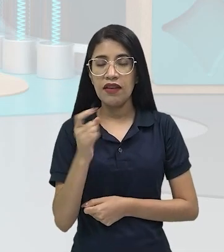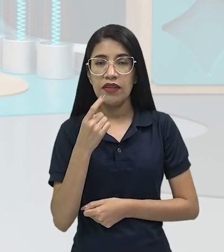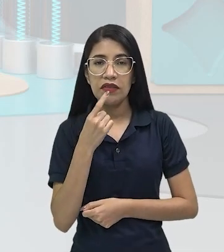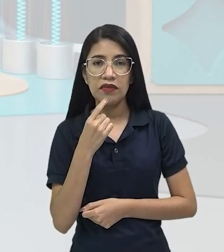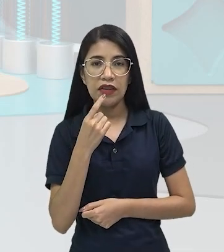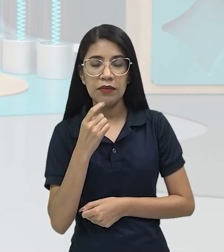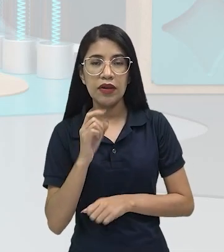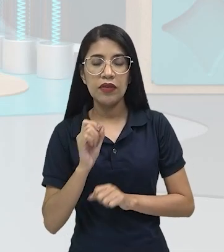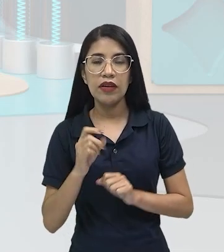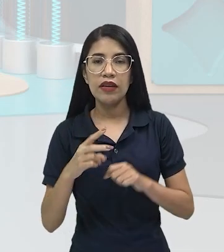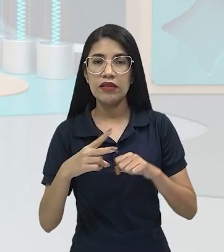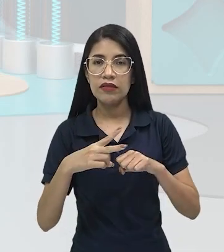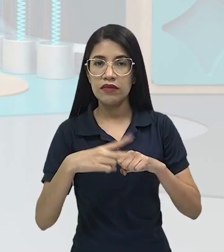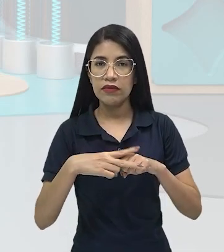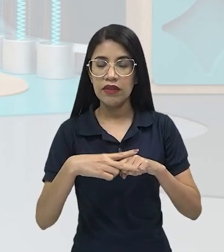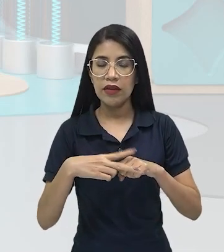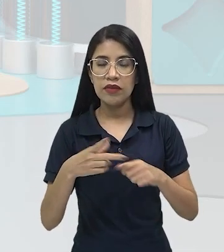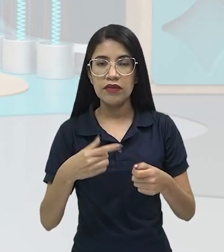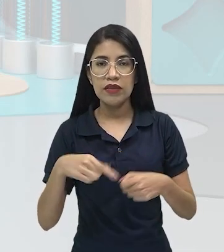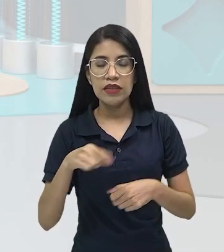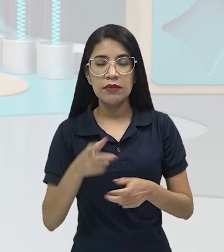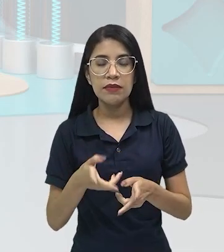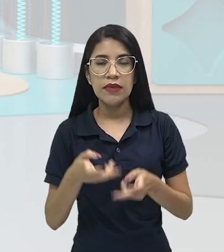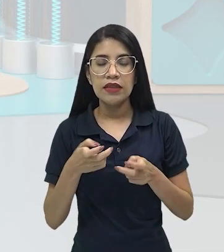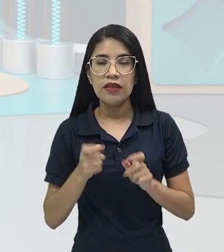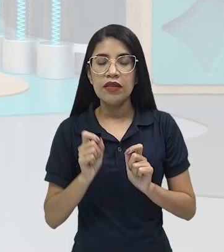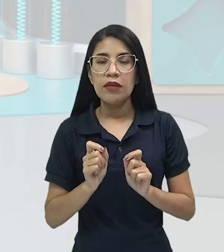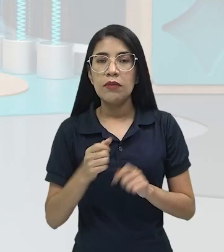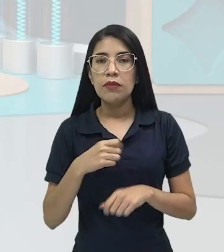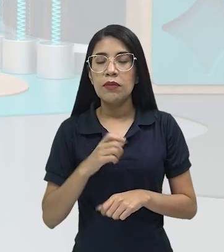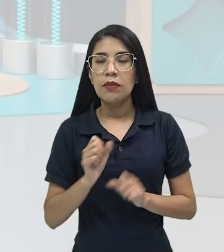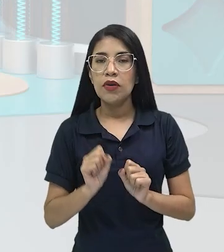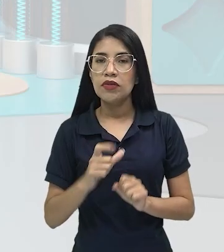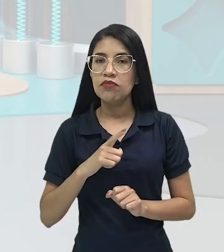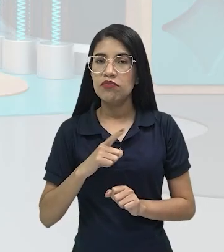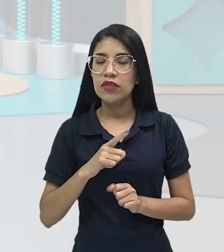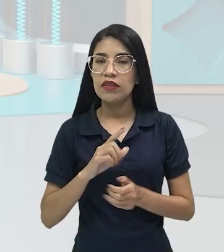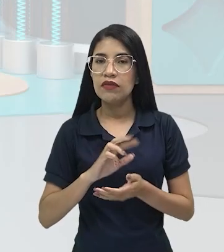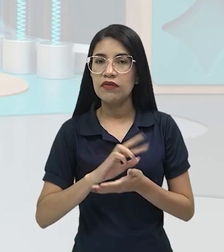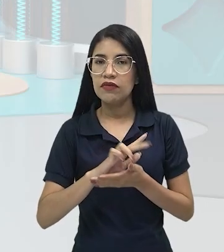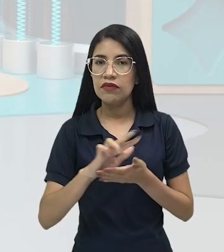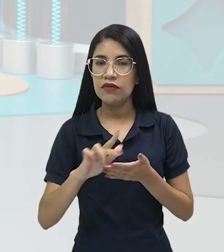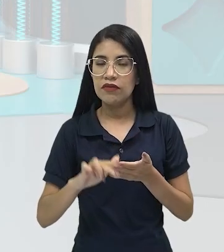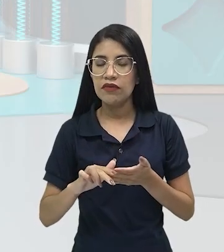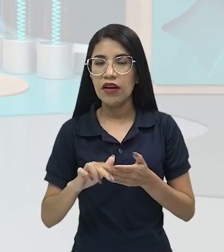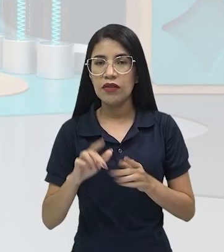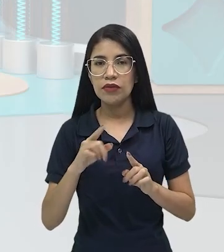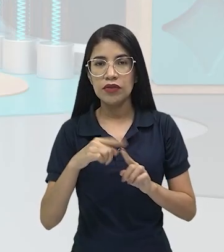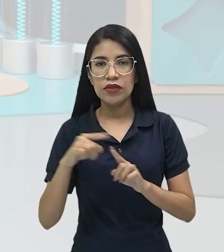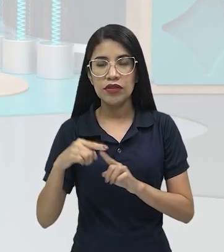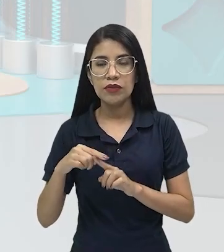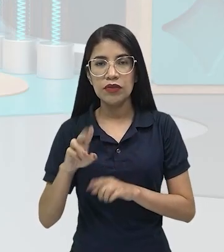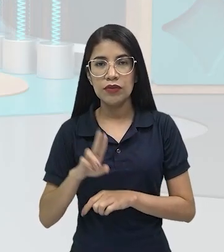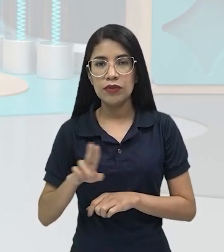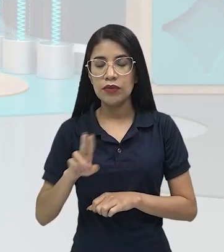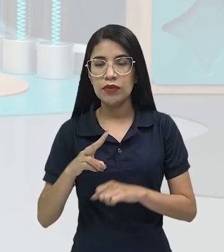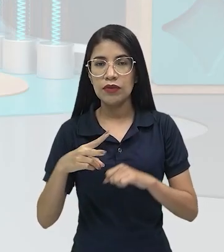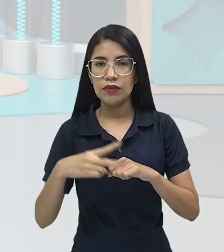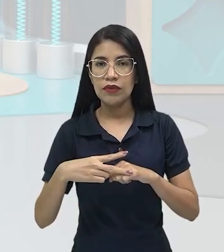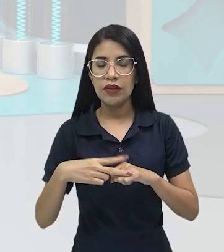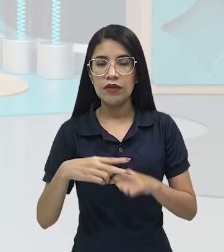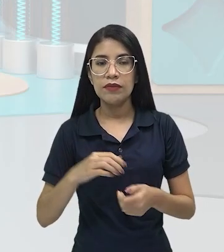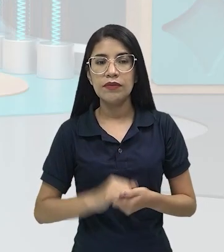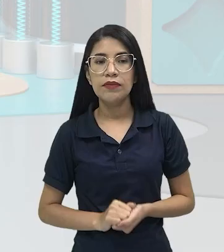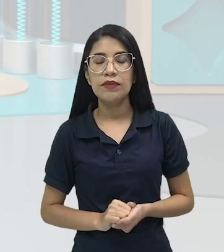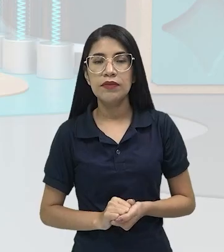vermelho são verbos, e vocês vão ver que eles podem estar presente de determinadas formas, tempos, modos diversos. Então,